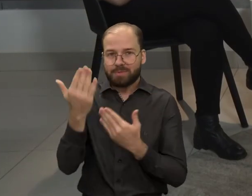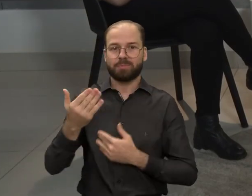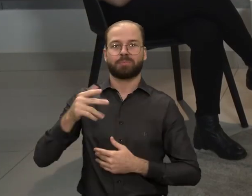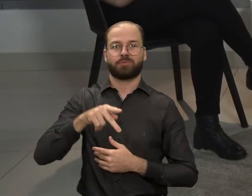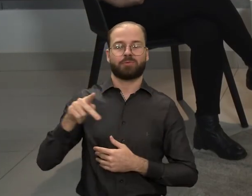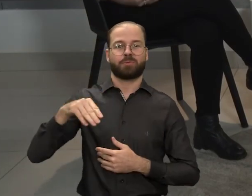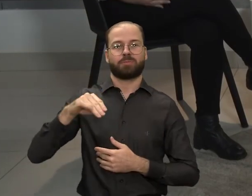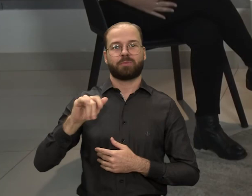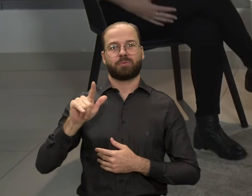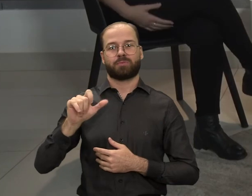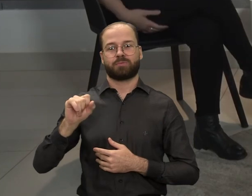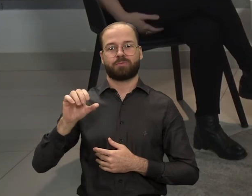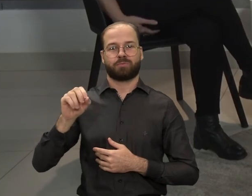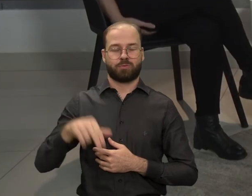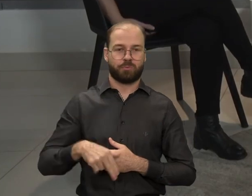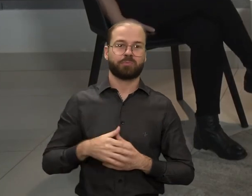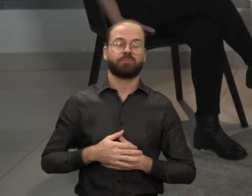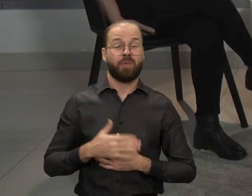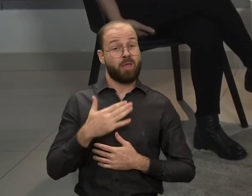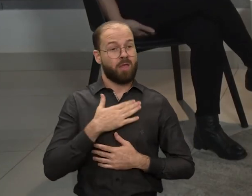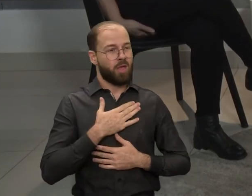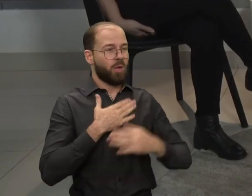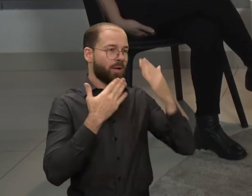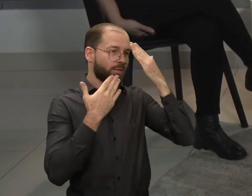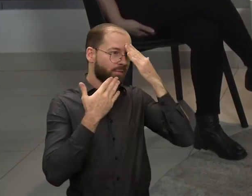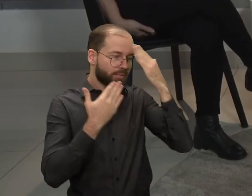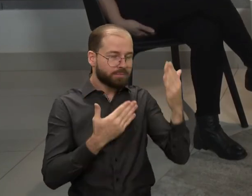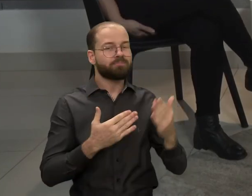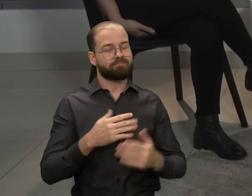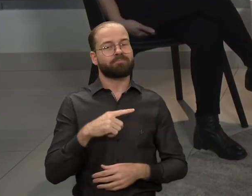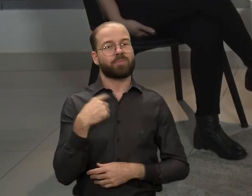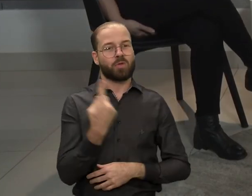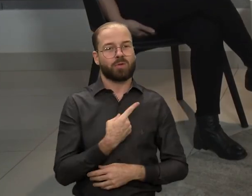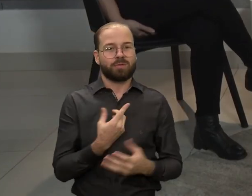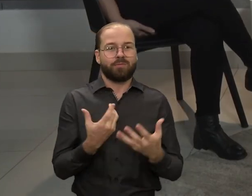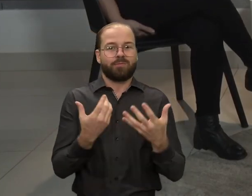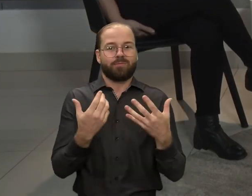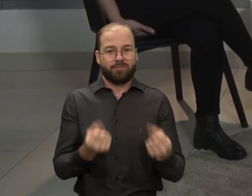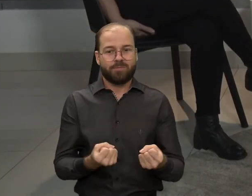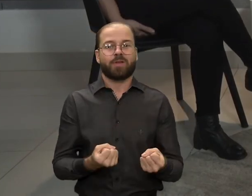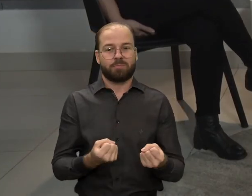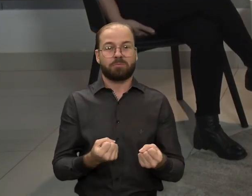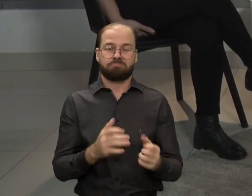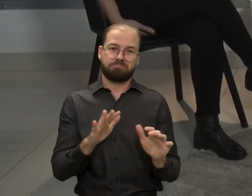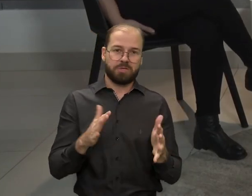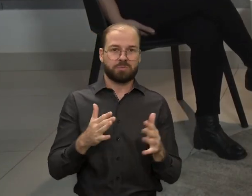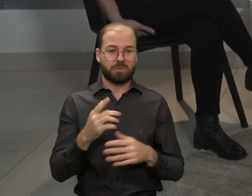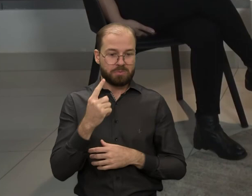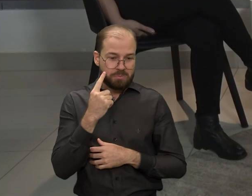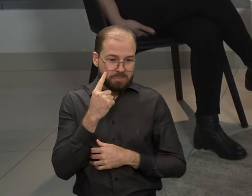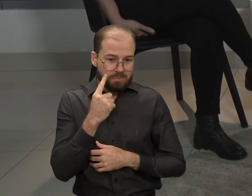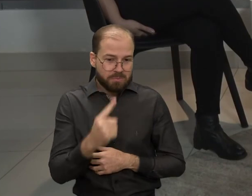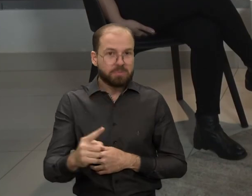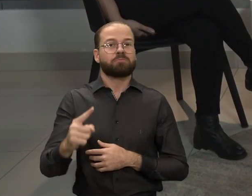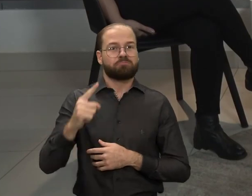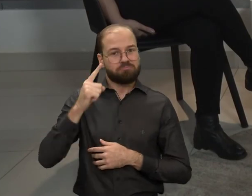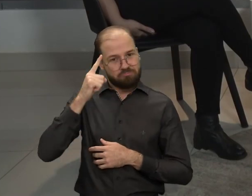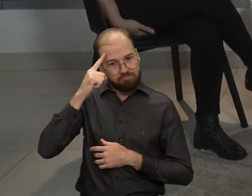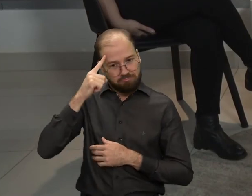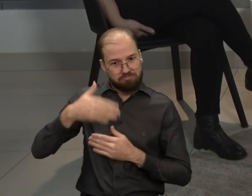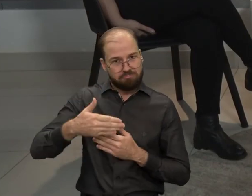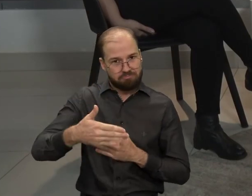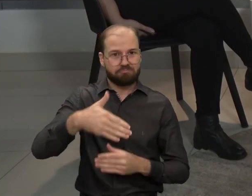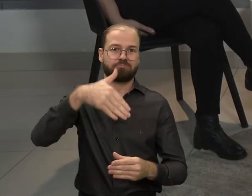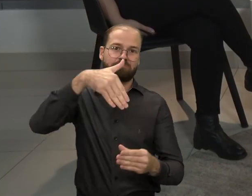também, professor Nilson. Eu que agradeço e vamos aí, acho que dentro de uma semana, né, a gente vai